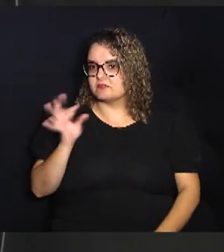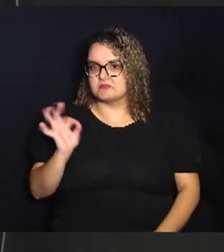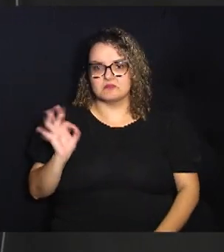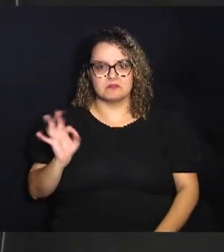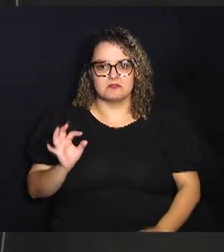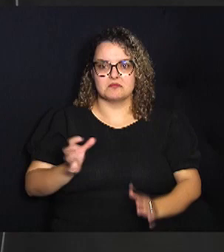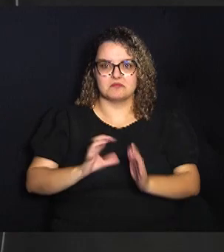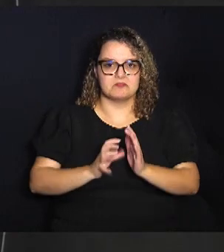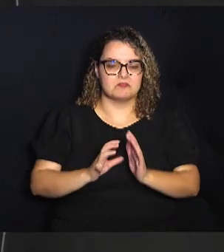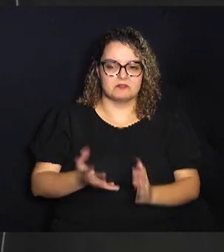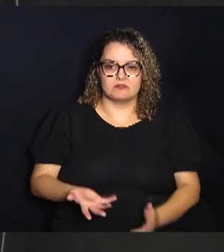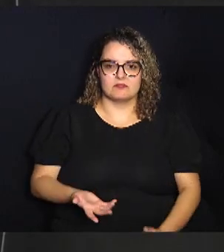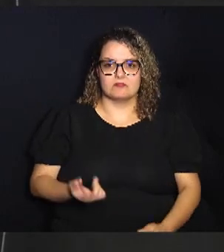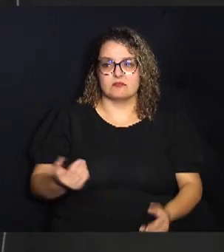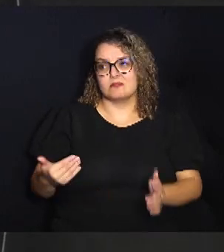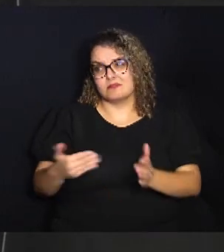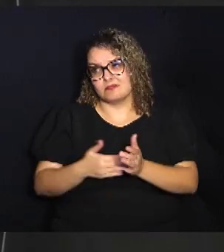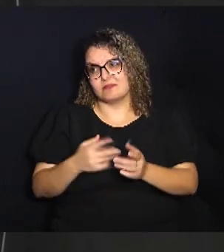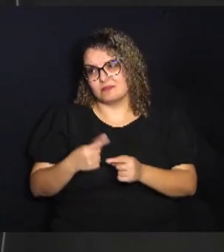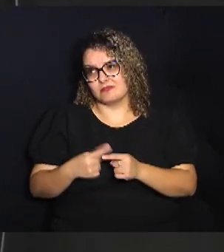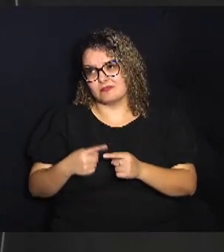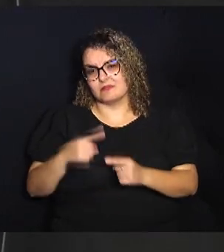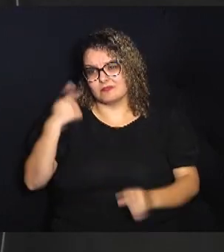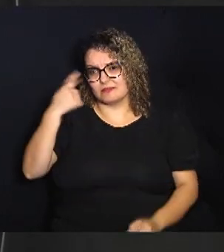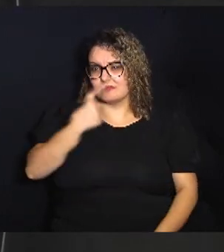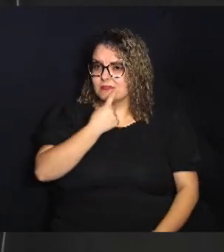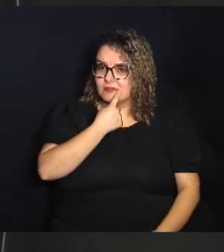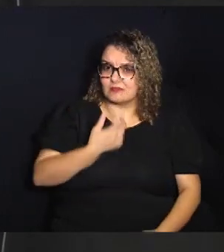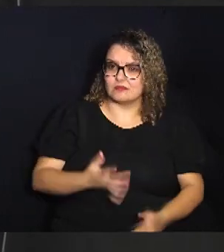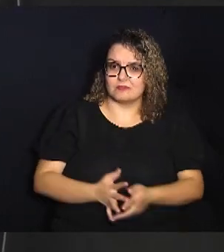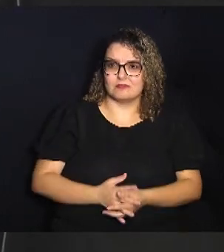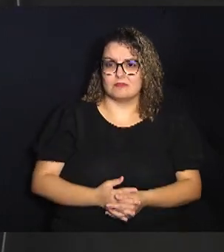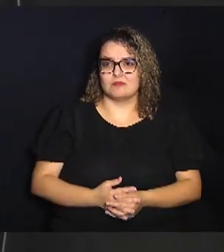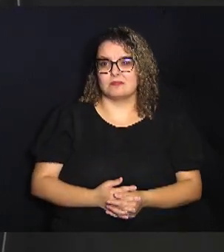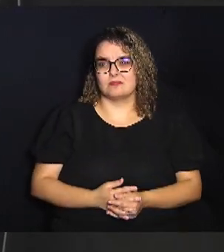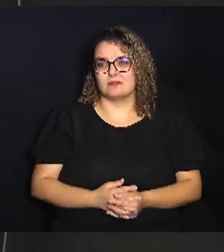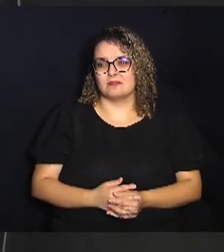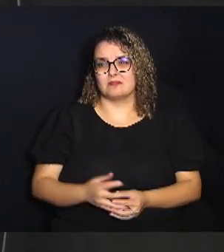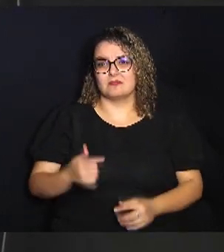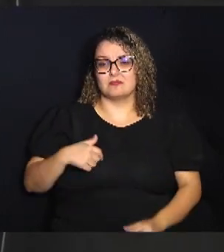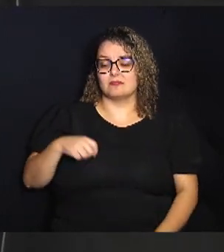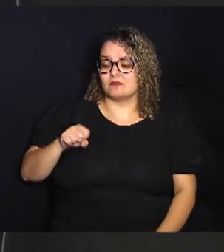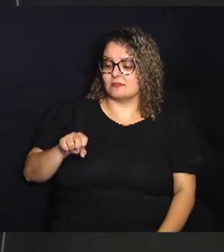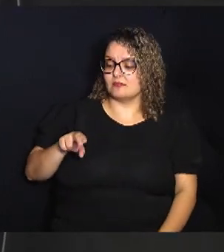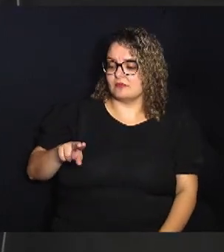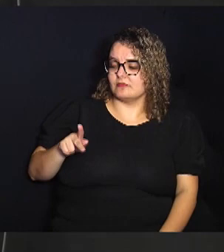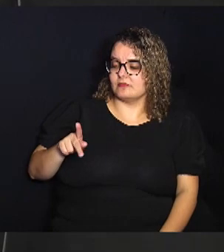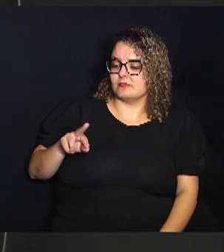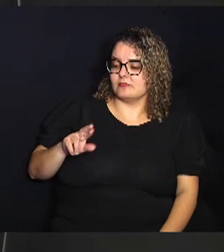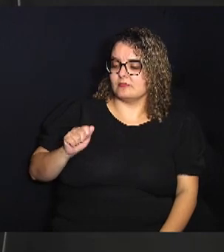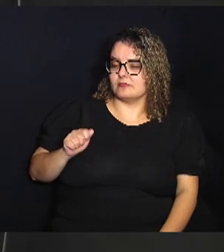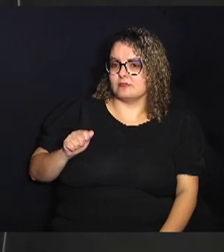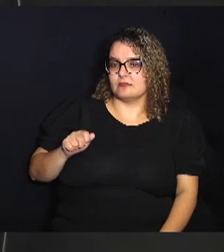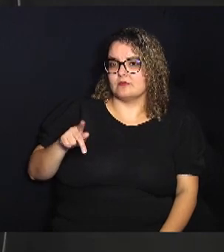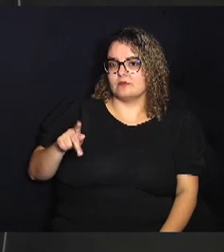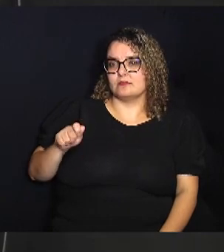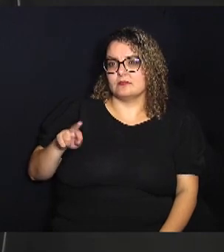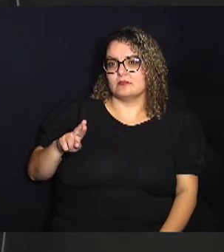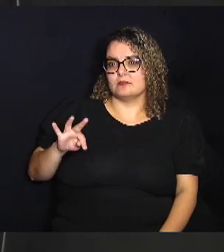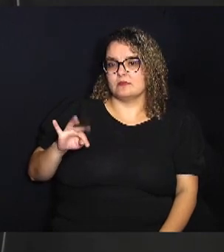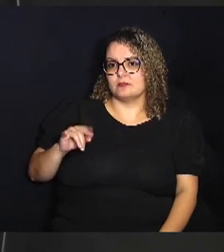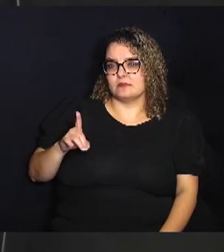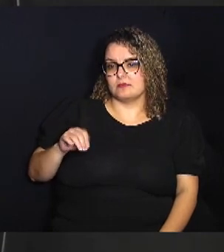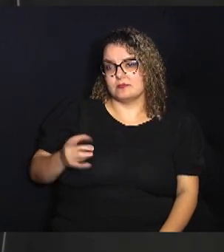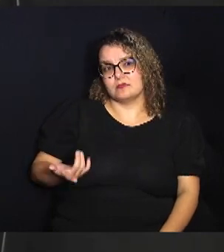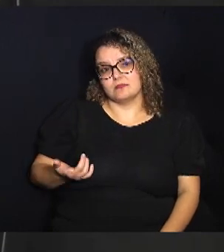até porque... Mirla, eu sou suprapartidário, sabe? Certo. Eu digo que partido é feito por pessoas, né?